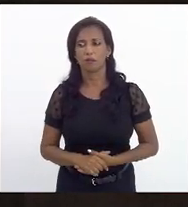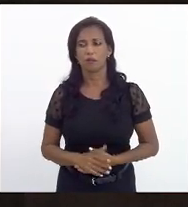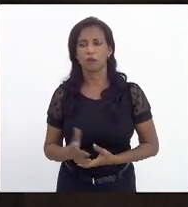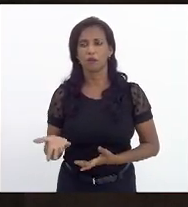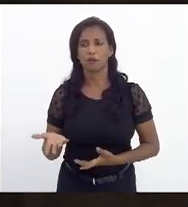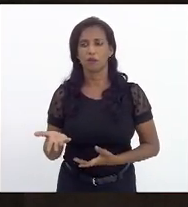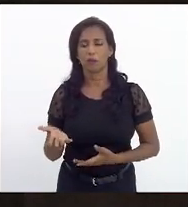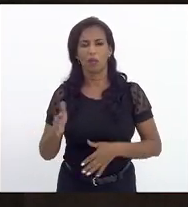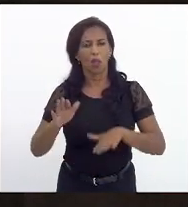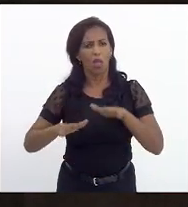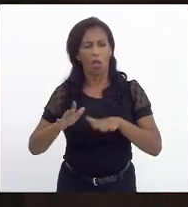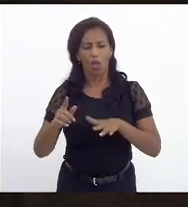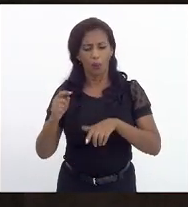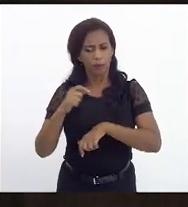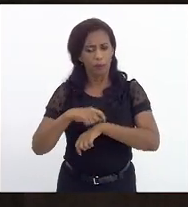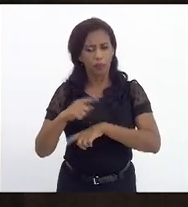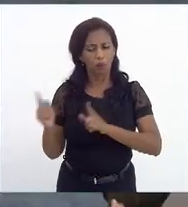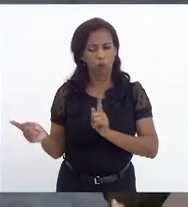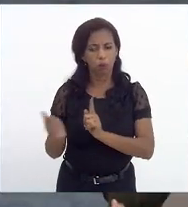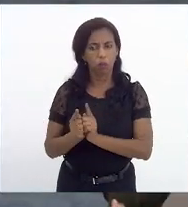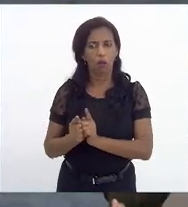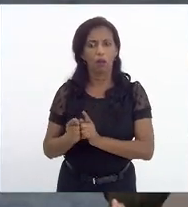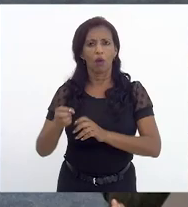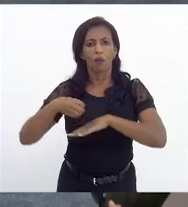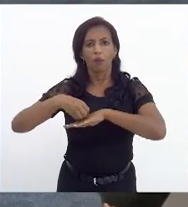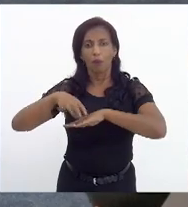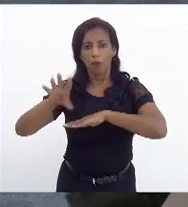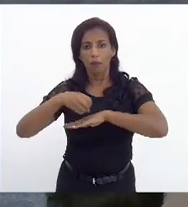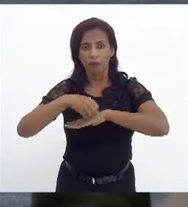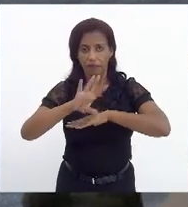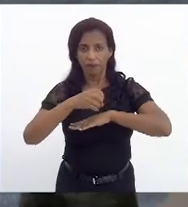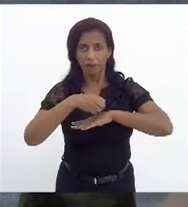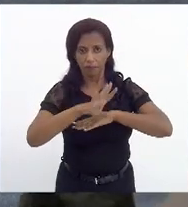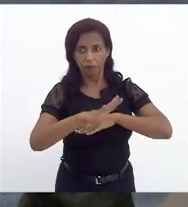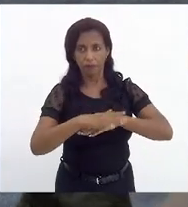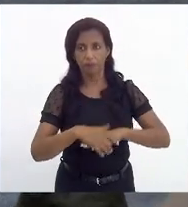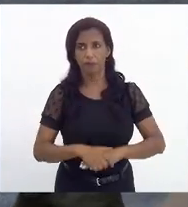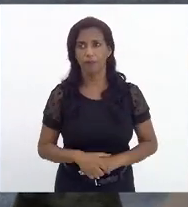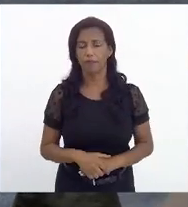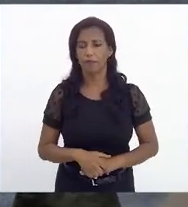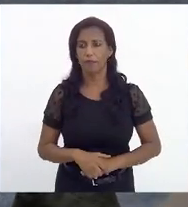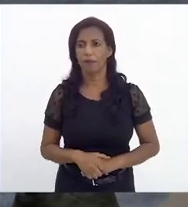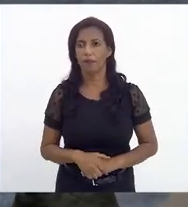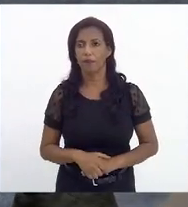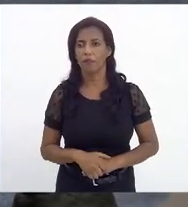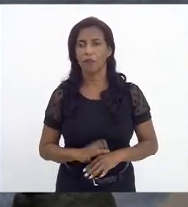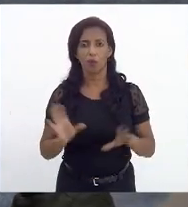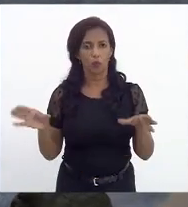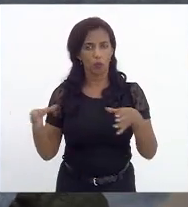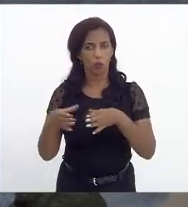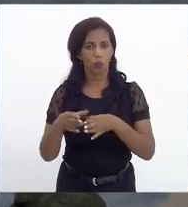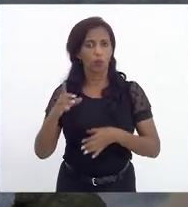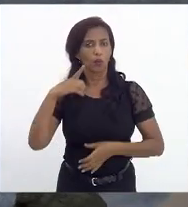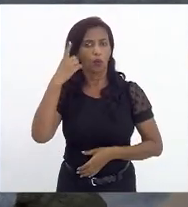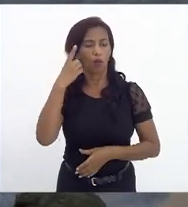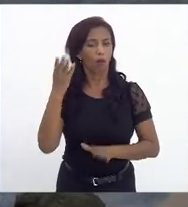dentro de pouquíssimo tempo, deputado, vamos enviar no colegiado dos deputados